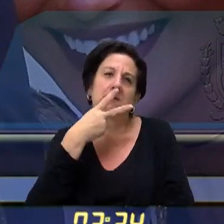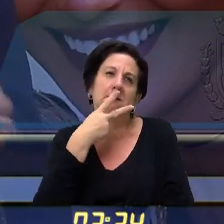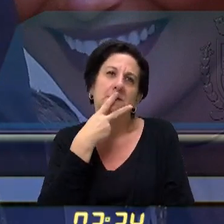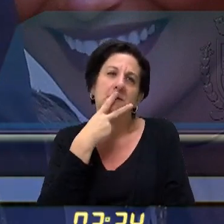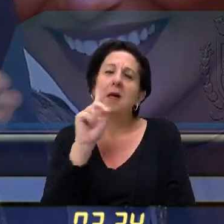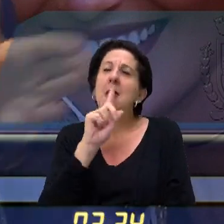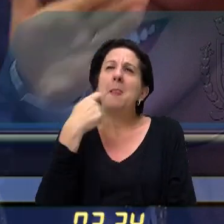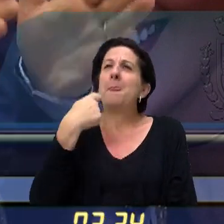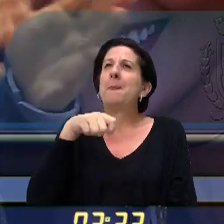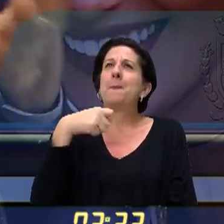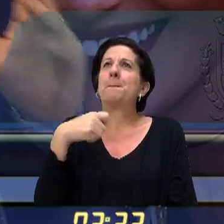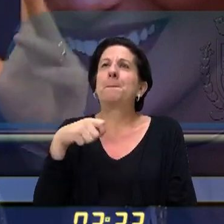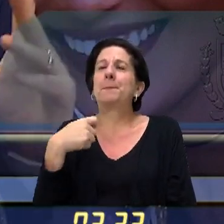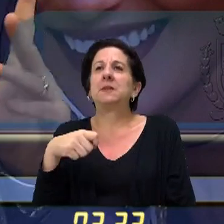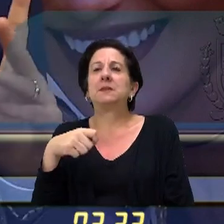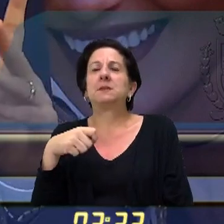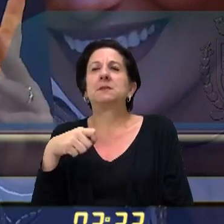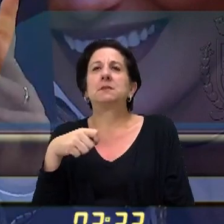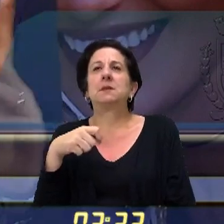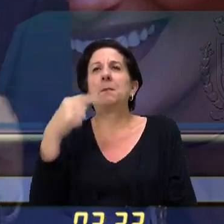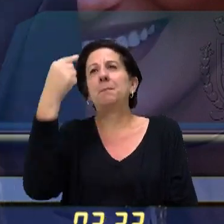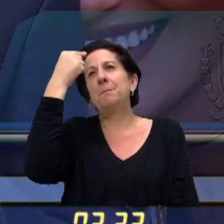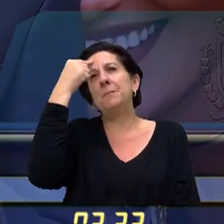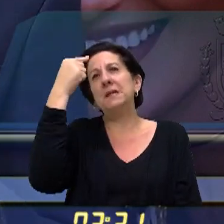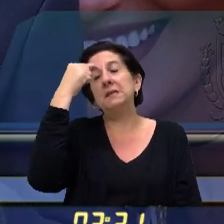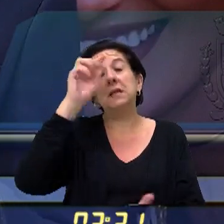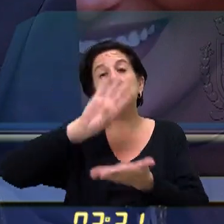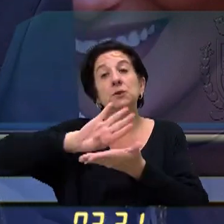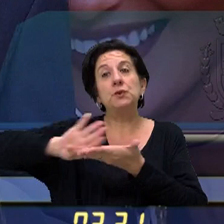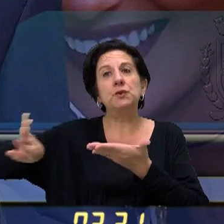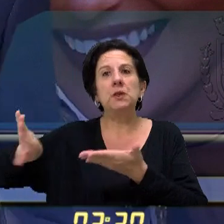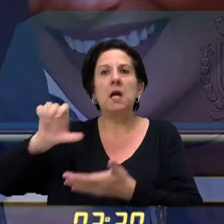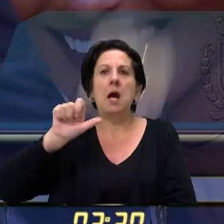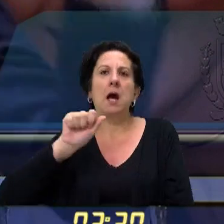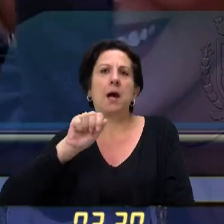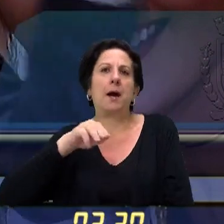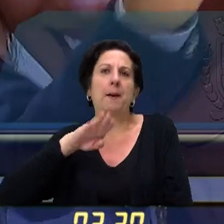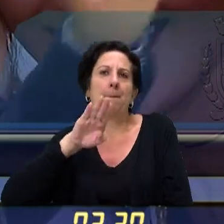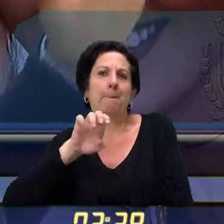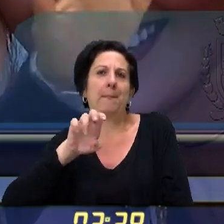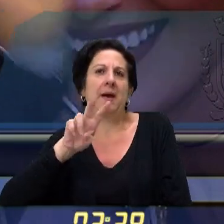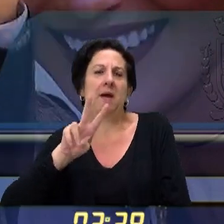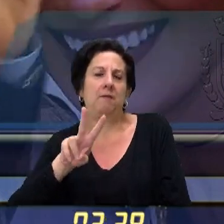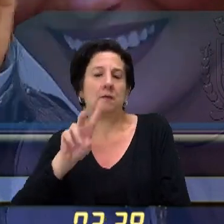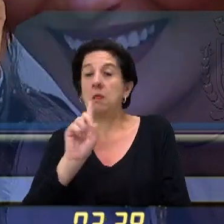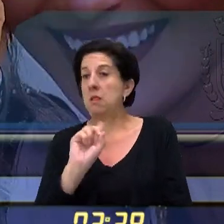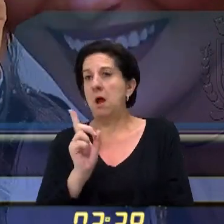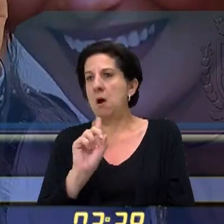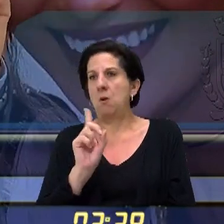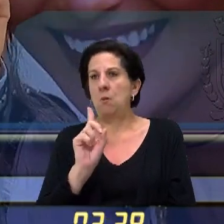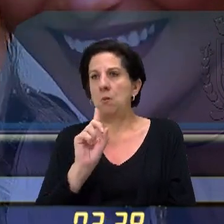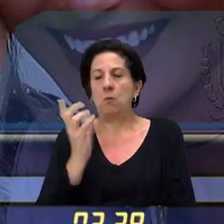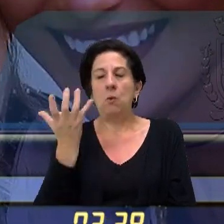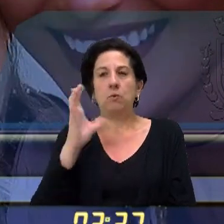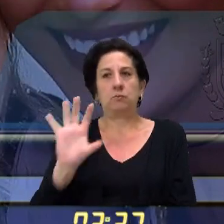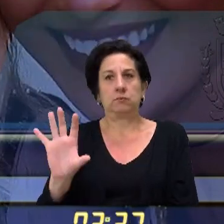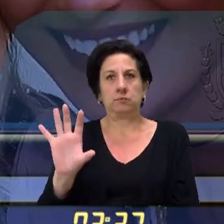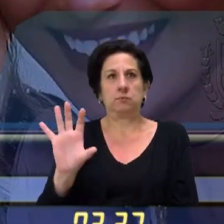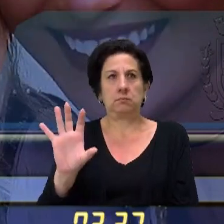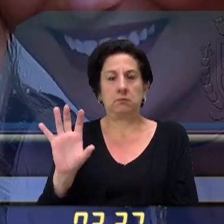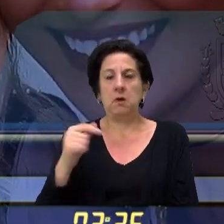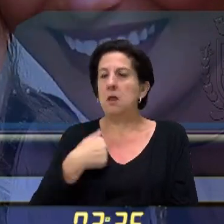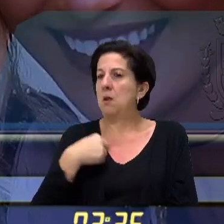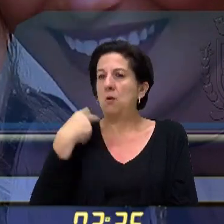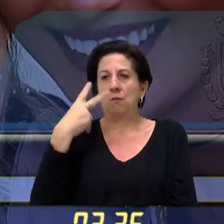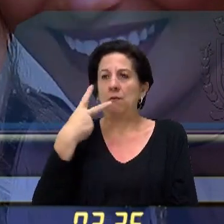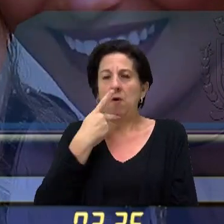Nós não precisamos, nós jamais podemos pensar em tirar uma Ambev, de tirar qualquer empresa, muito pelo contrário. Esse vereador